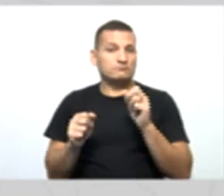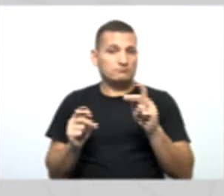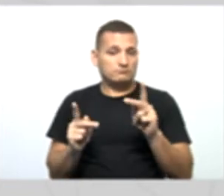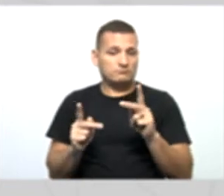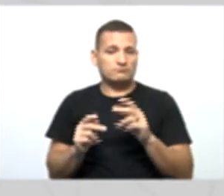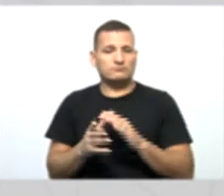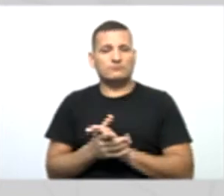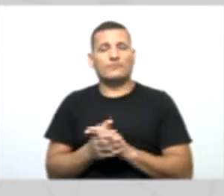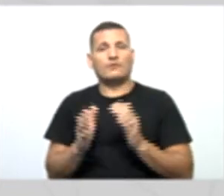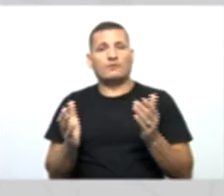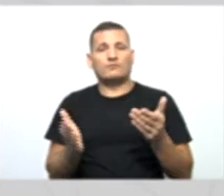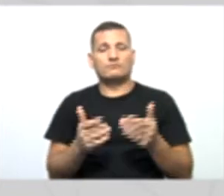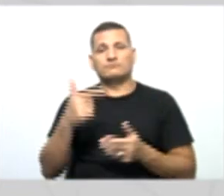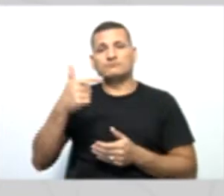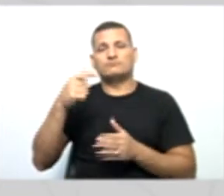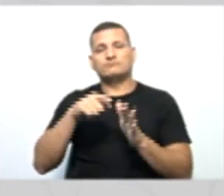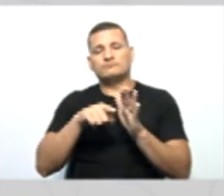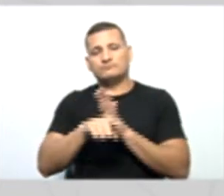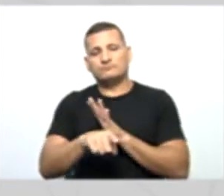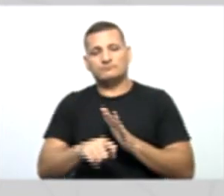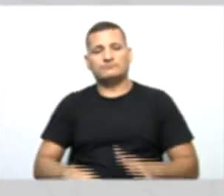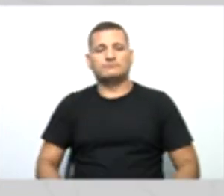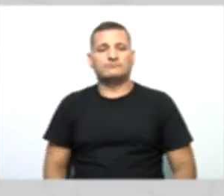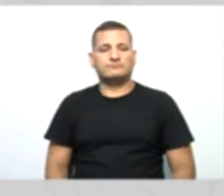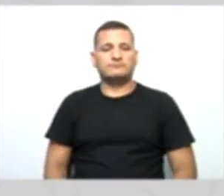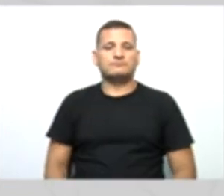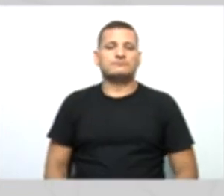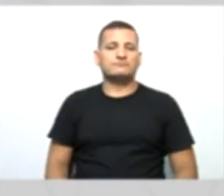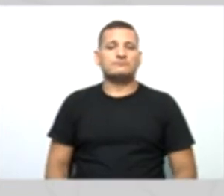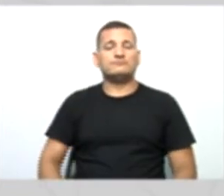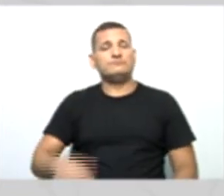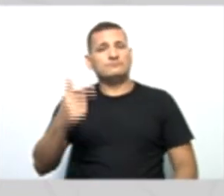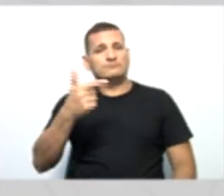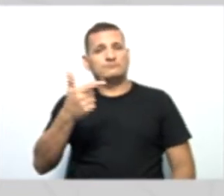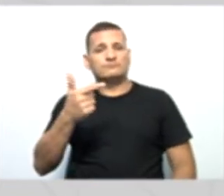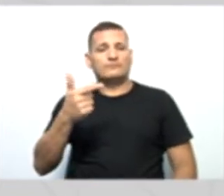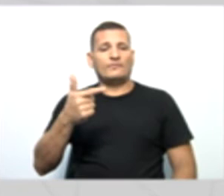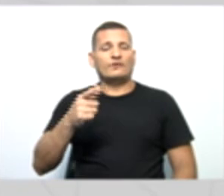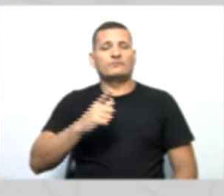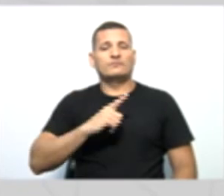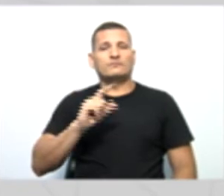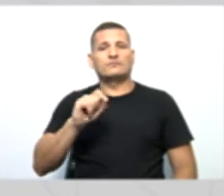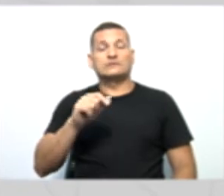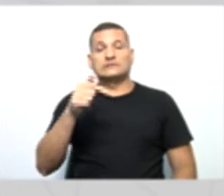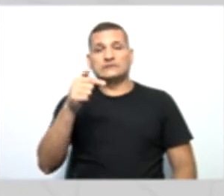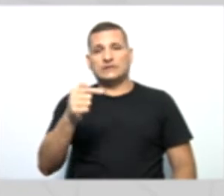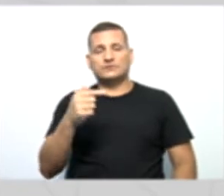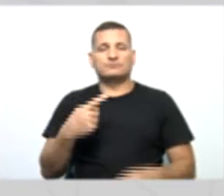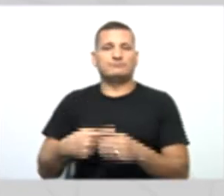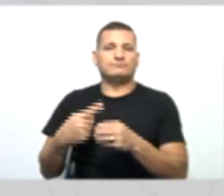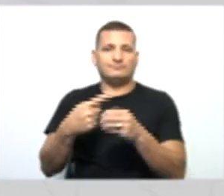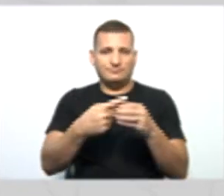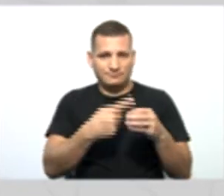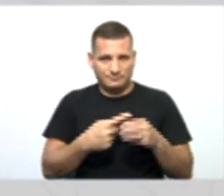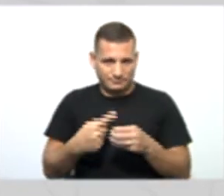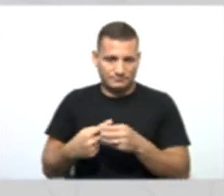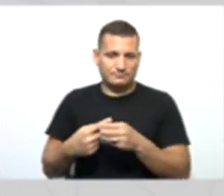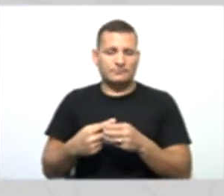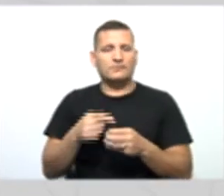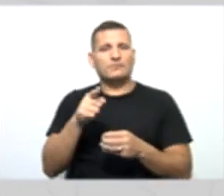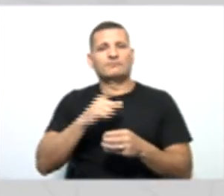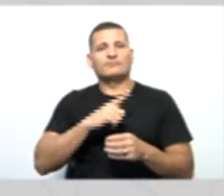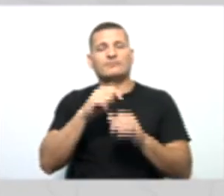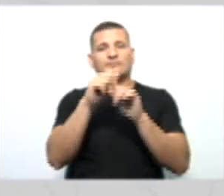para a próxima questão. Nossa segunda região, ela é composta por 7 municípios. E aí ela tem